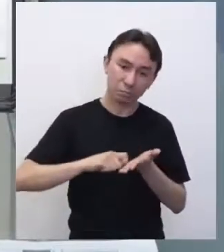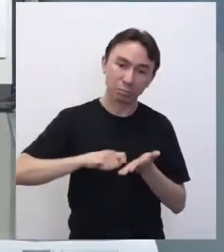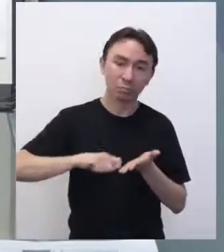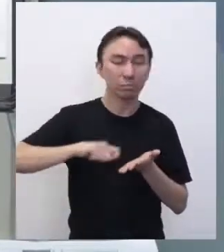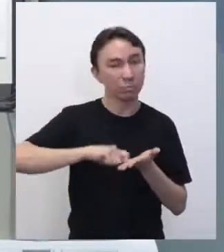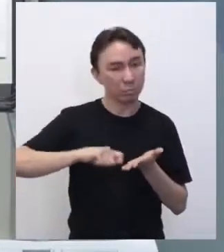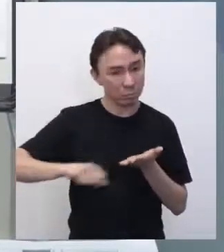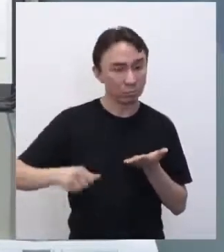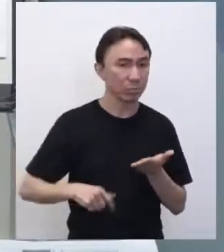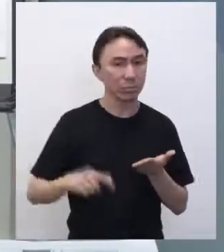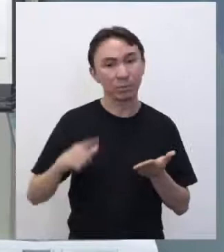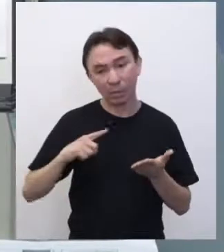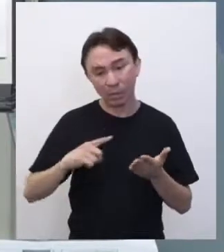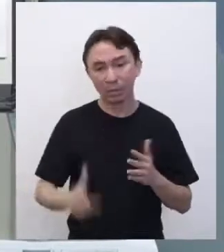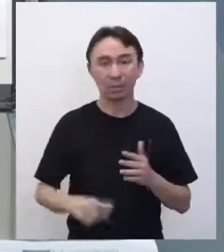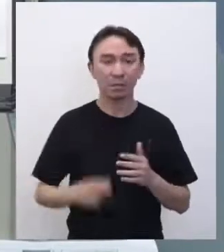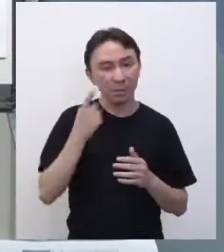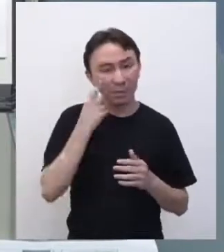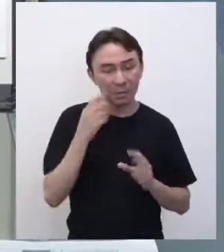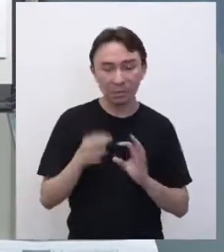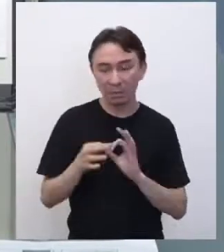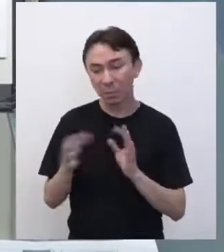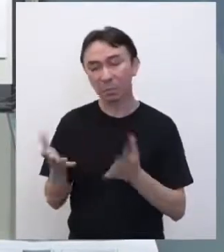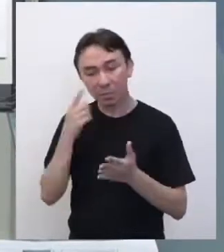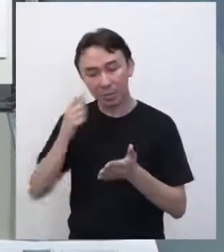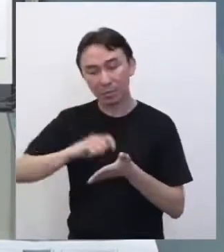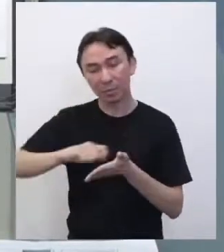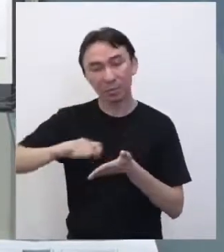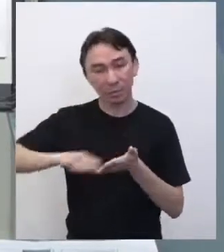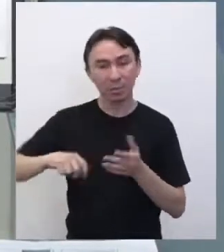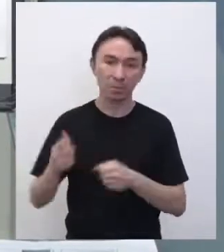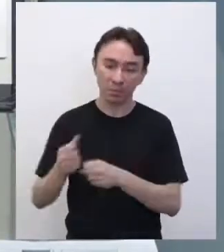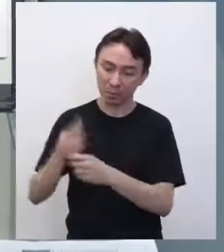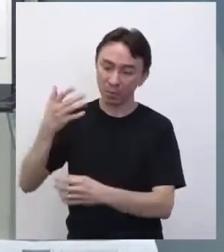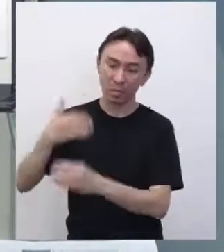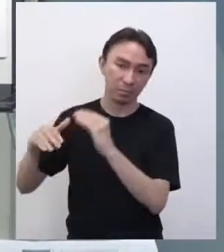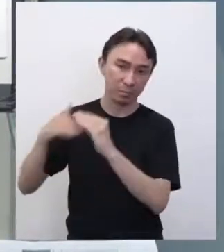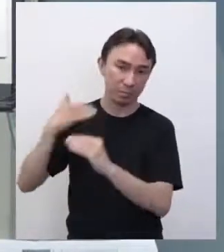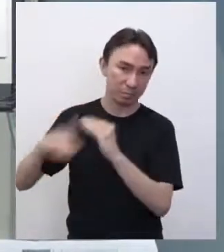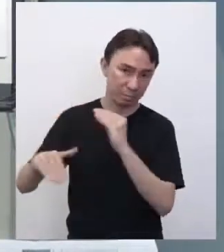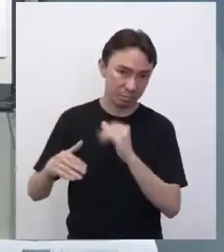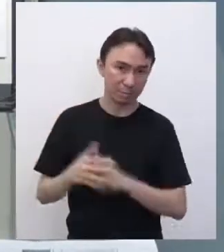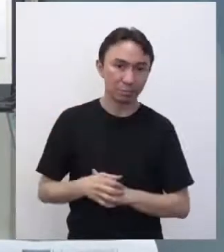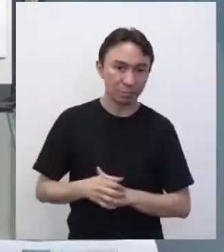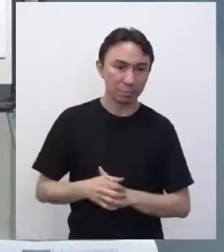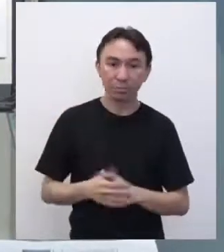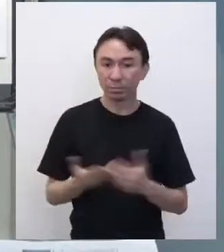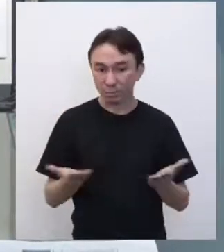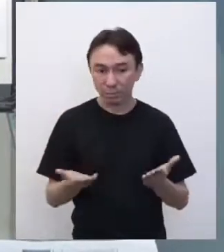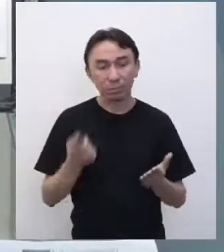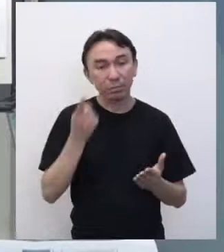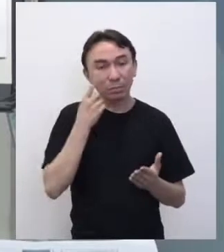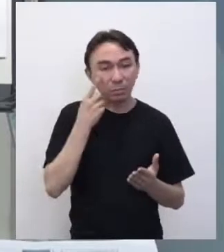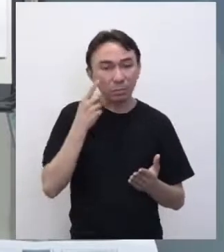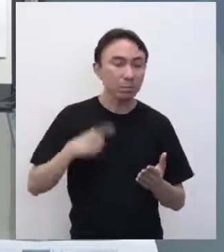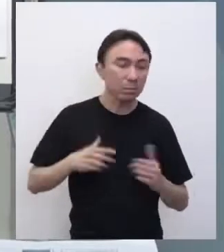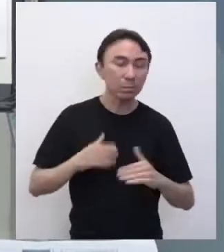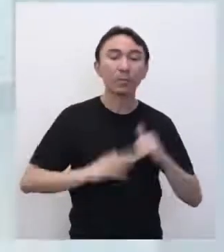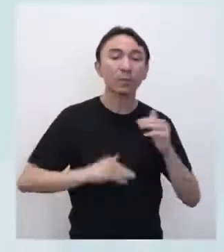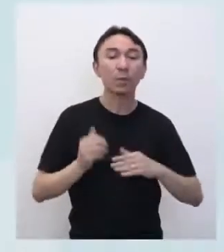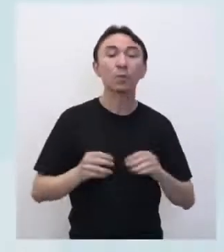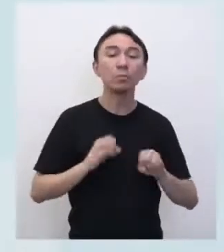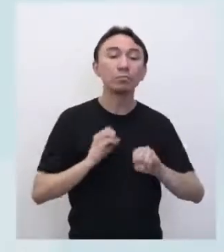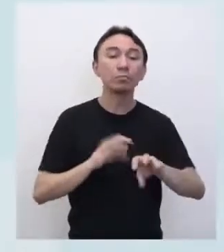que a gente vai liberar para vocês anotarem, para depois escrever lá no chat para a gente, né? Antônio, vamos falar da habilidade da aula de hoje?